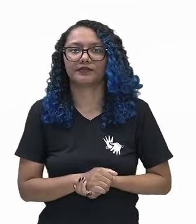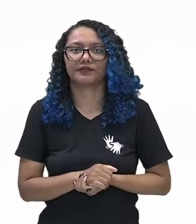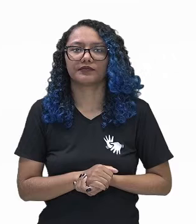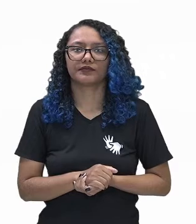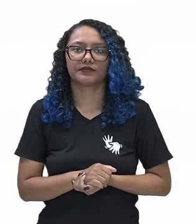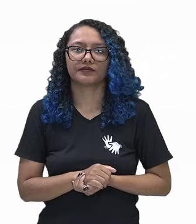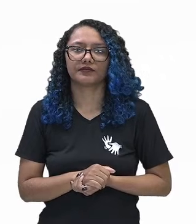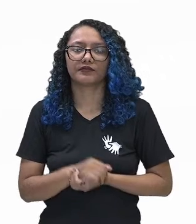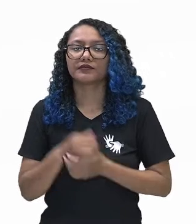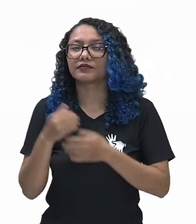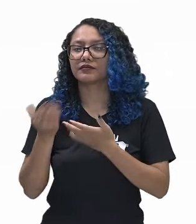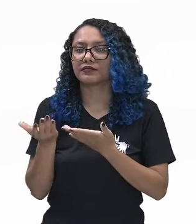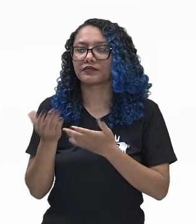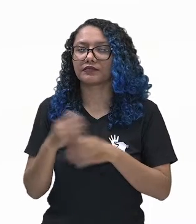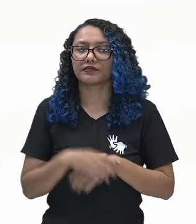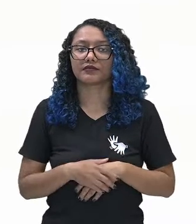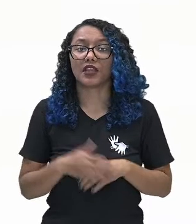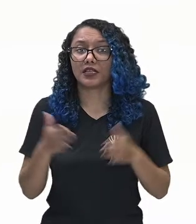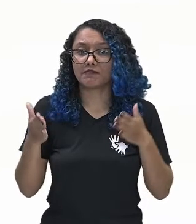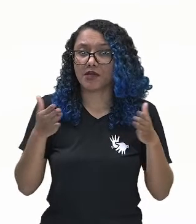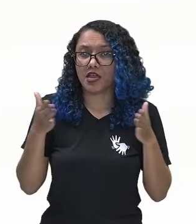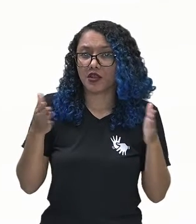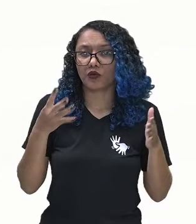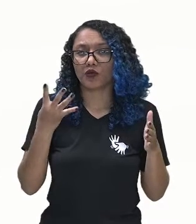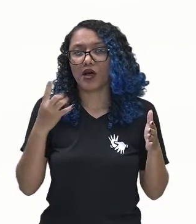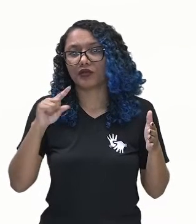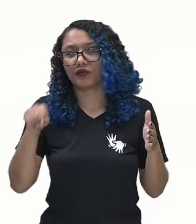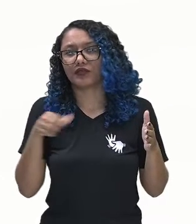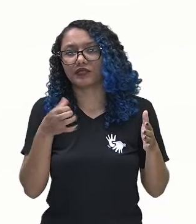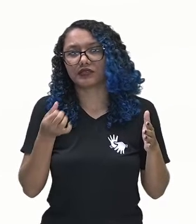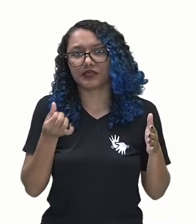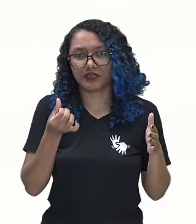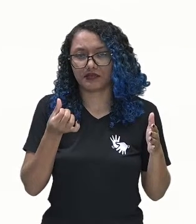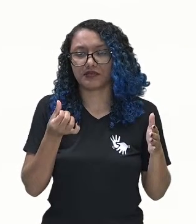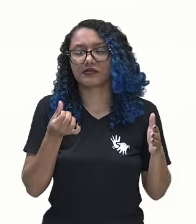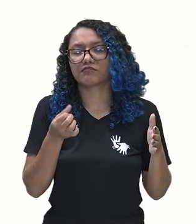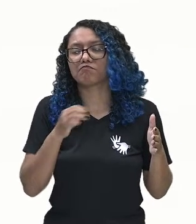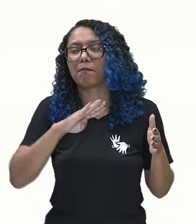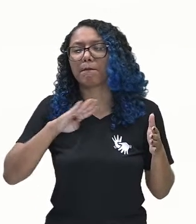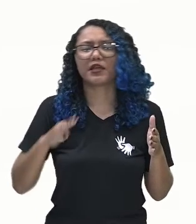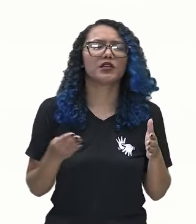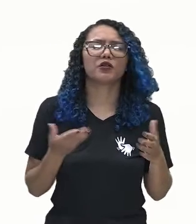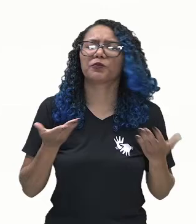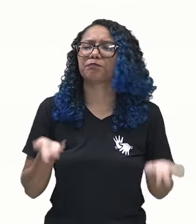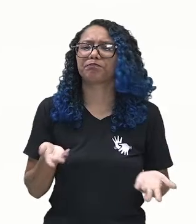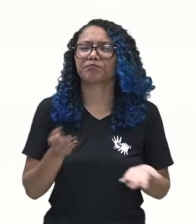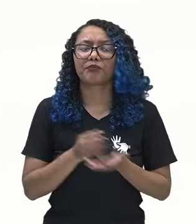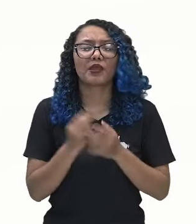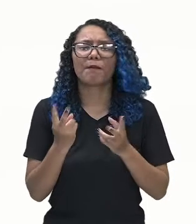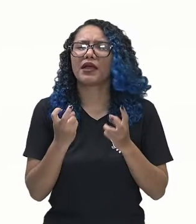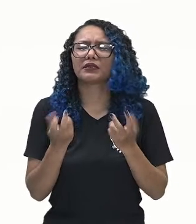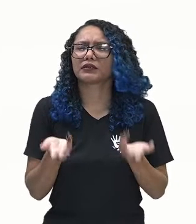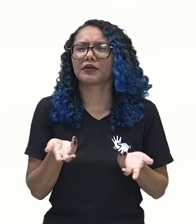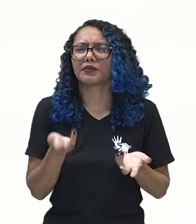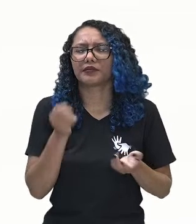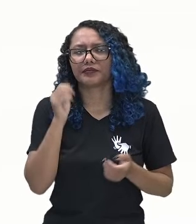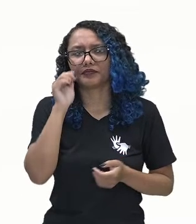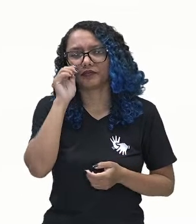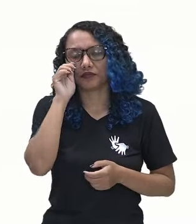olha, de 4,6 bilhões de anos, tá bom? E aí nós vamos observar ali o